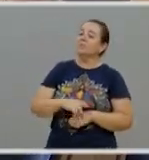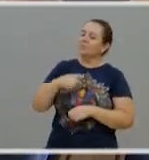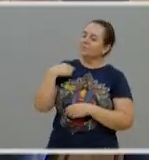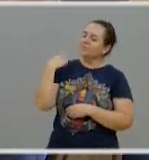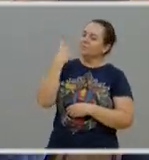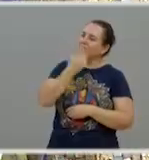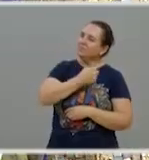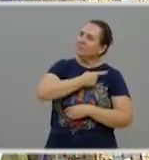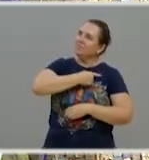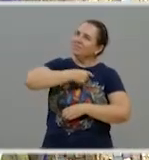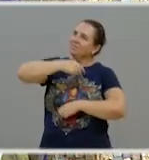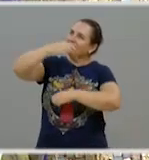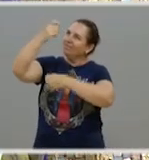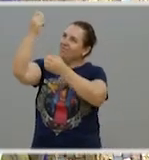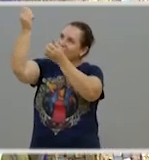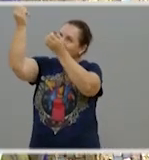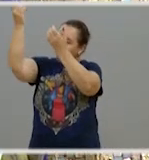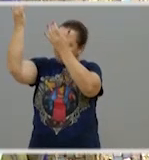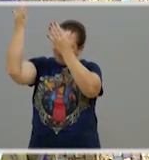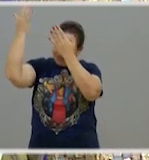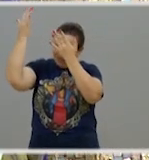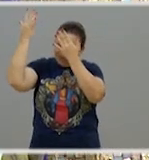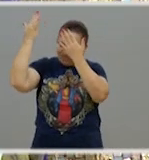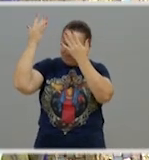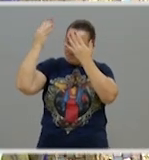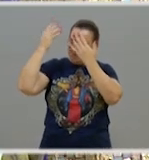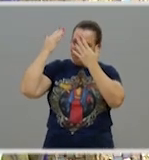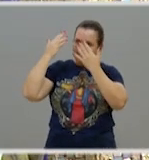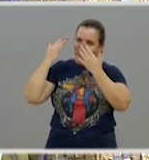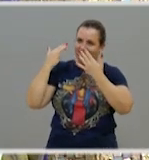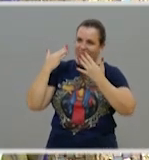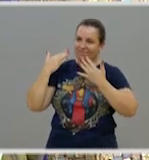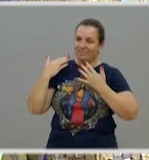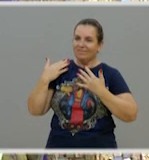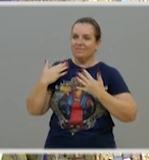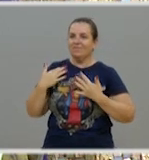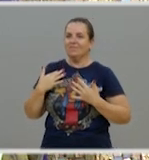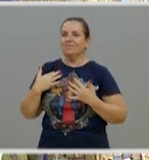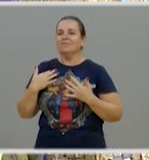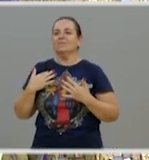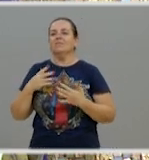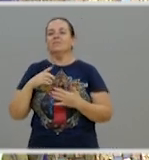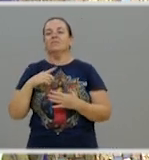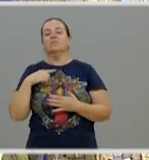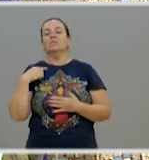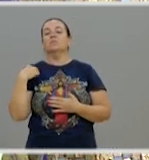Sobre nós venha, Senhor, a vossa graça,